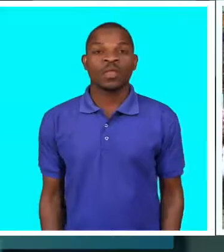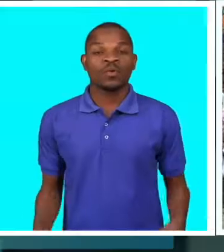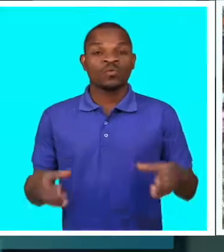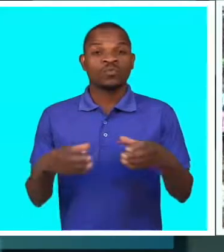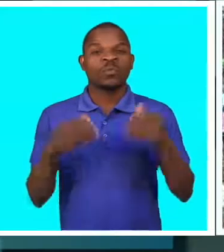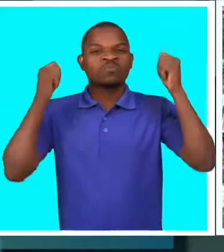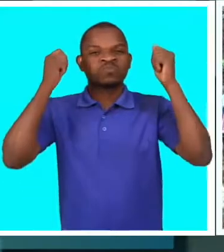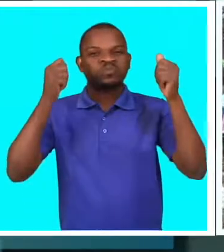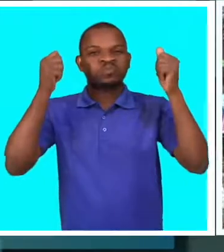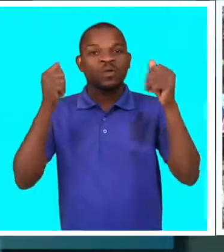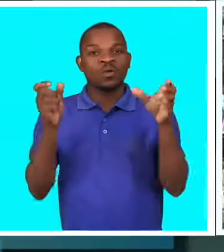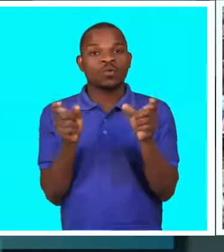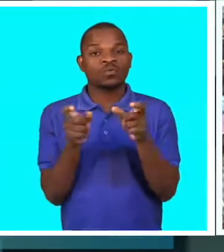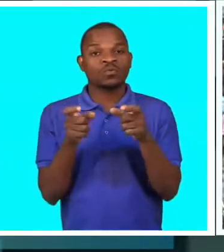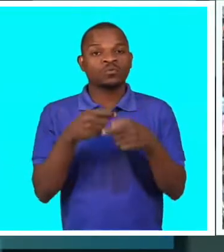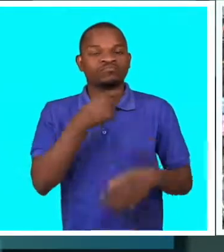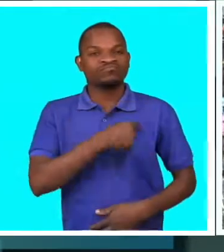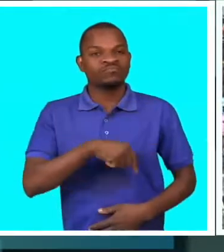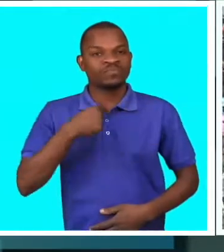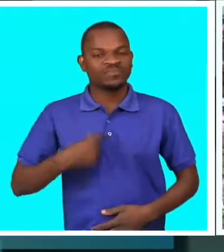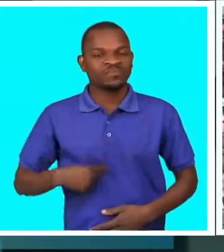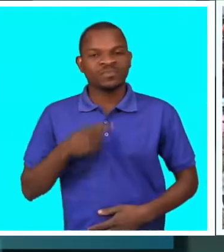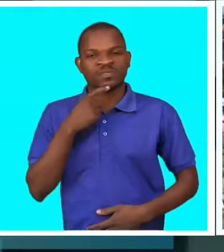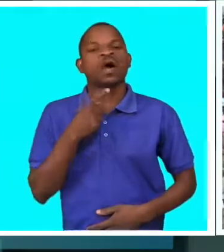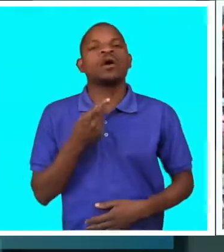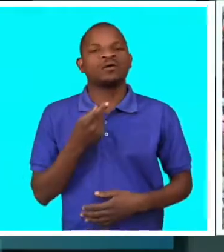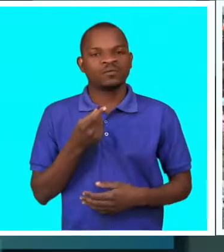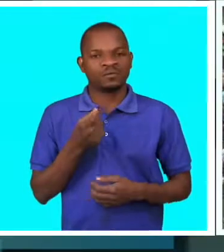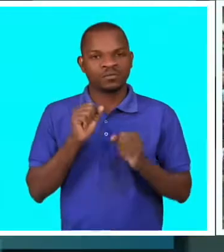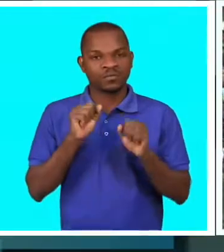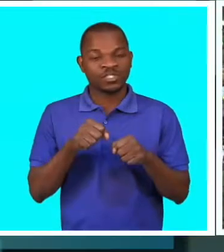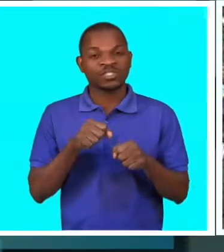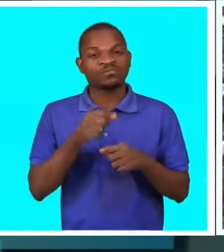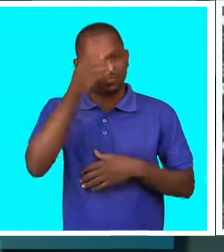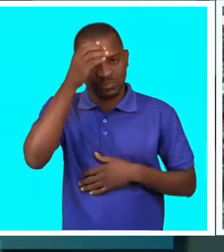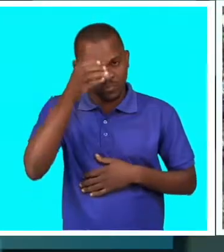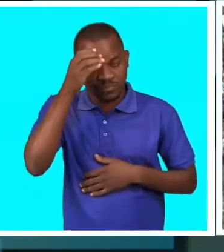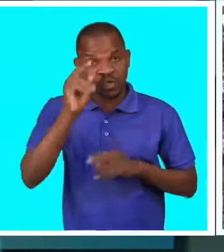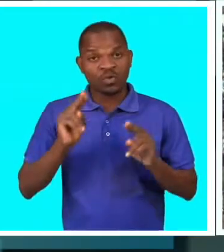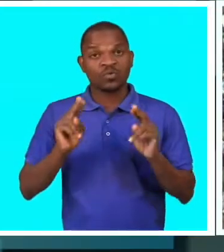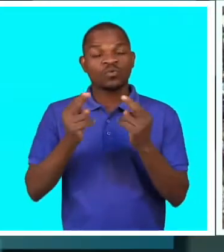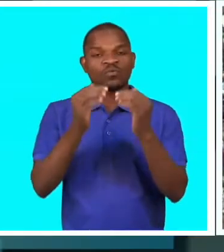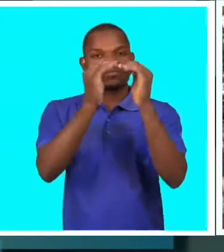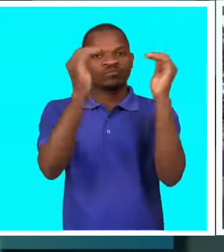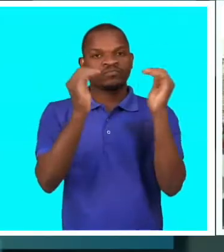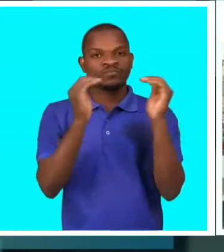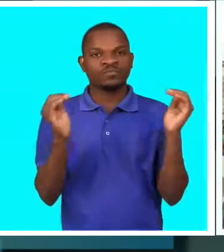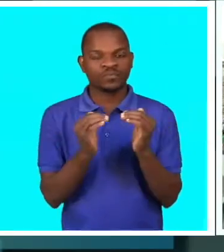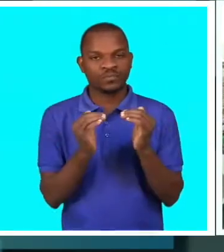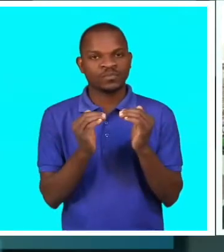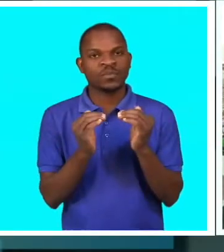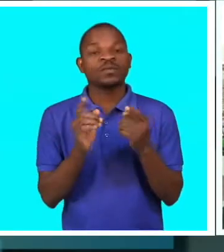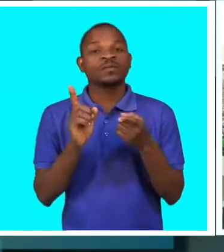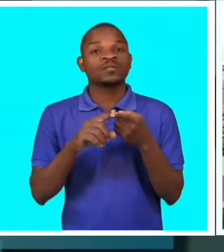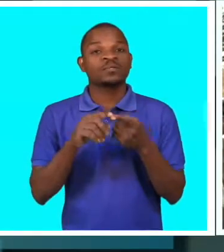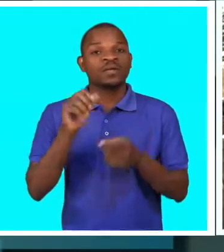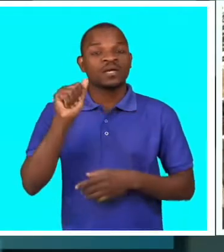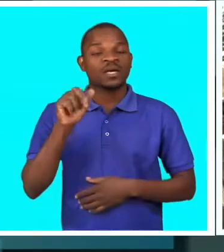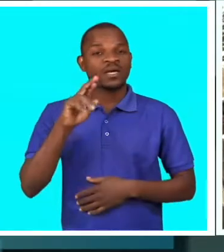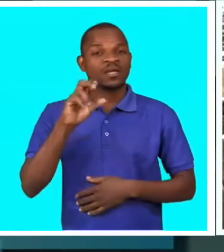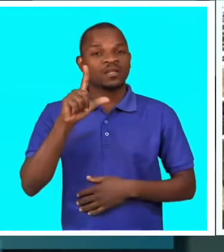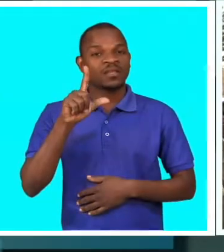Adeptos do Clube de Desportos da Machacan depositam voto de confiança na nova direção saída nas últimas eleições.